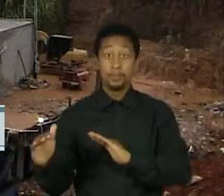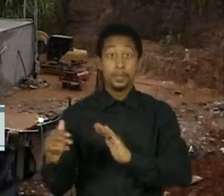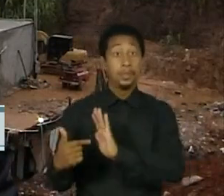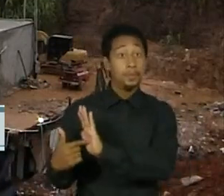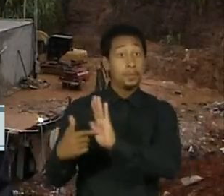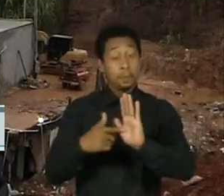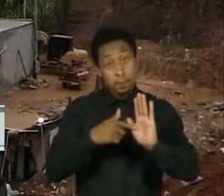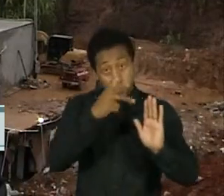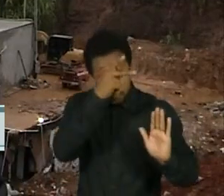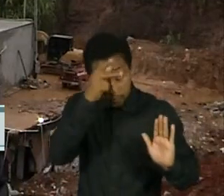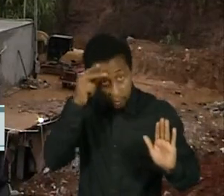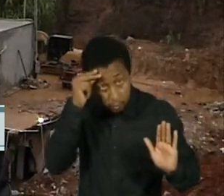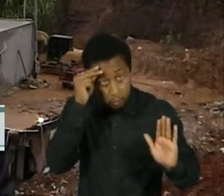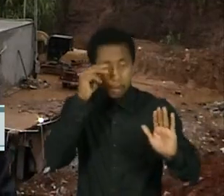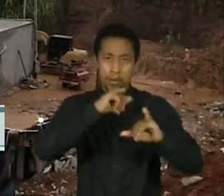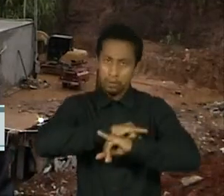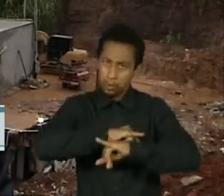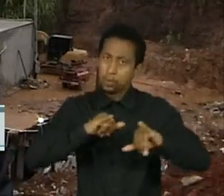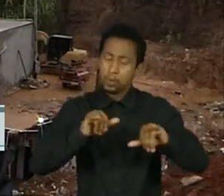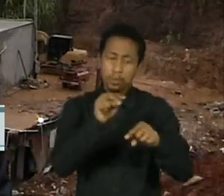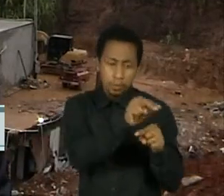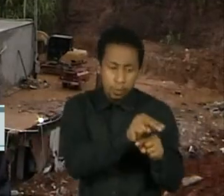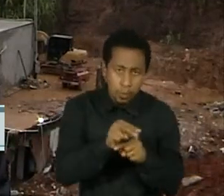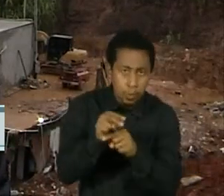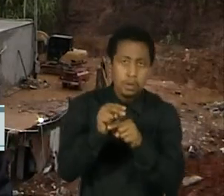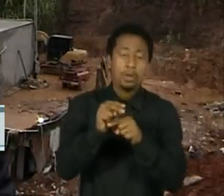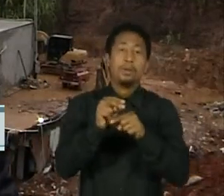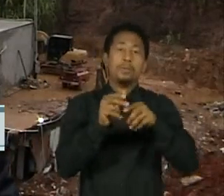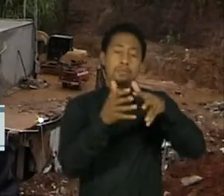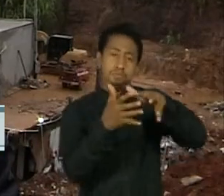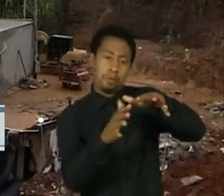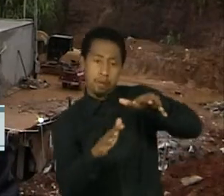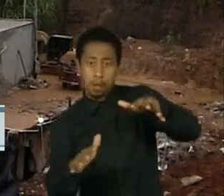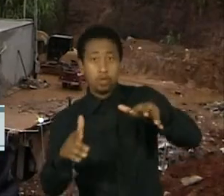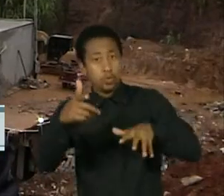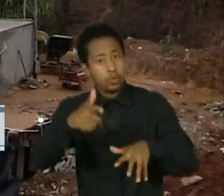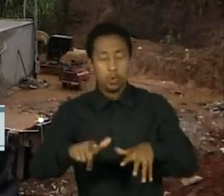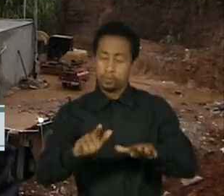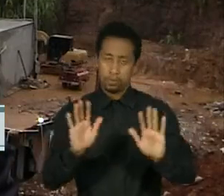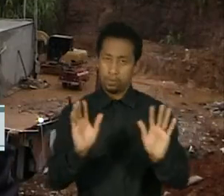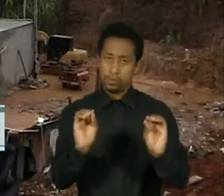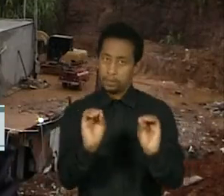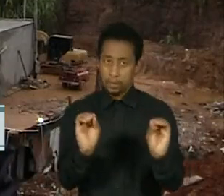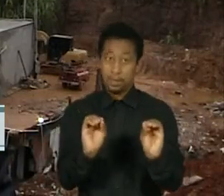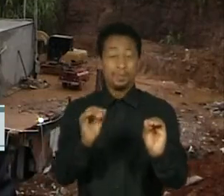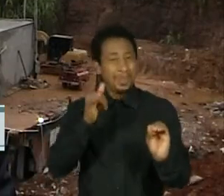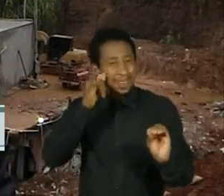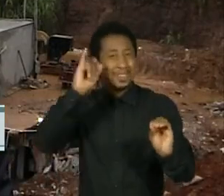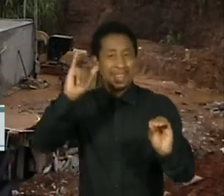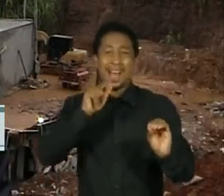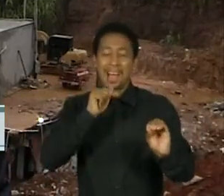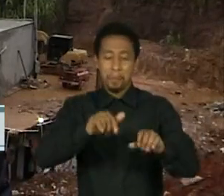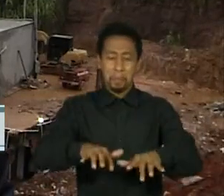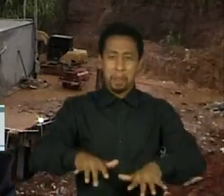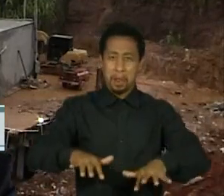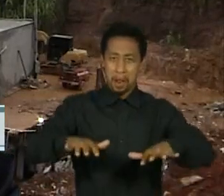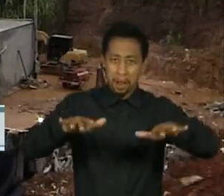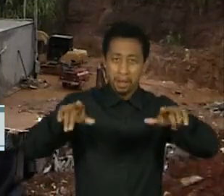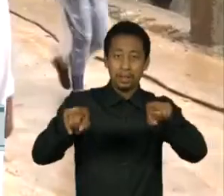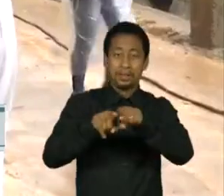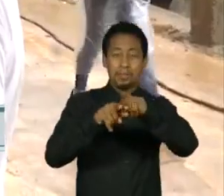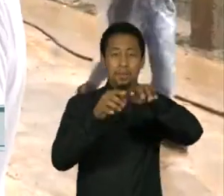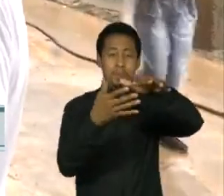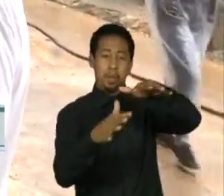está operando dentro da cota de segurança e não há risco de abrir as comportas, o que poderia causar novas enchentes e